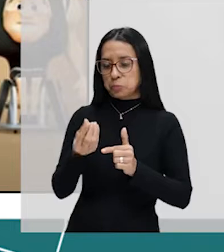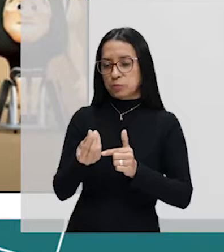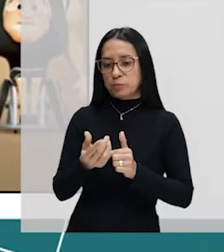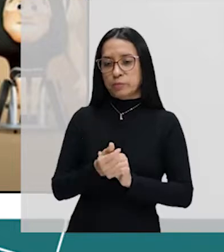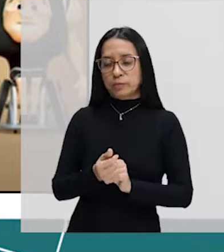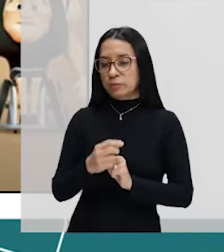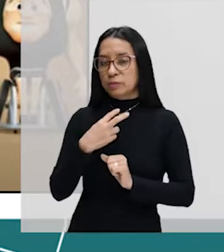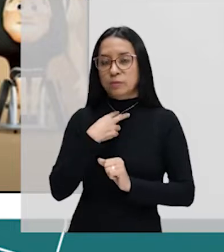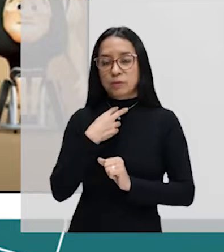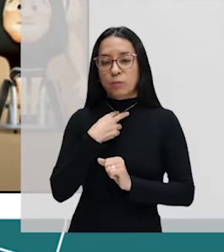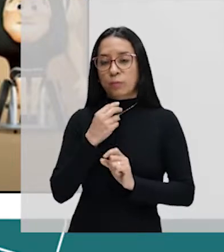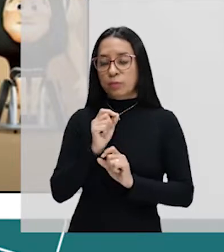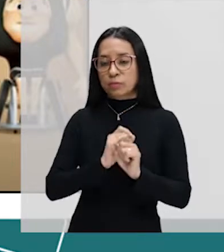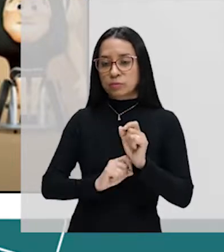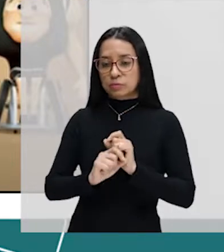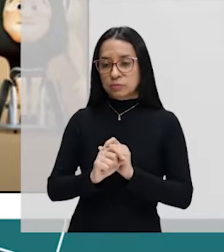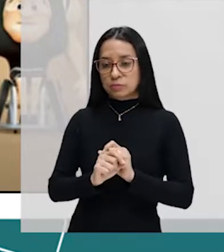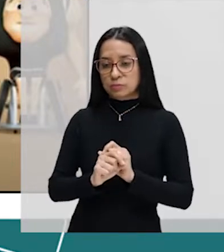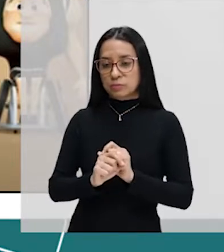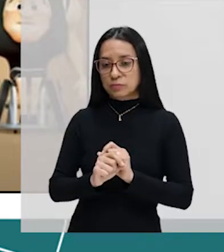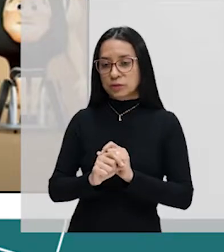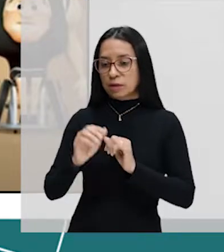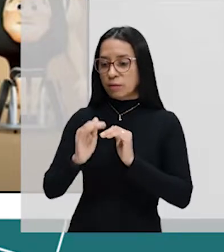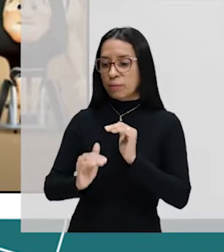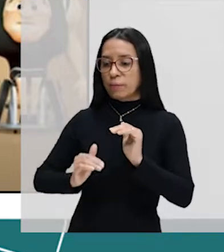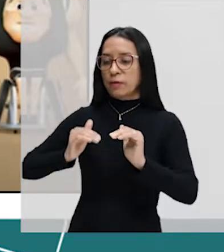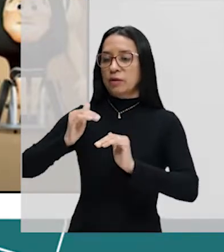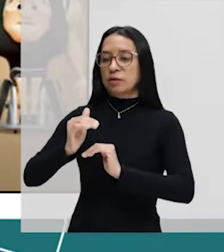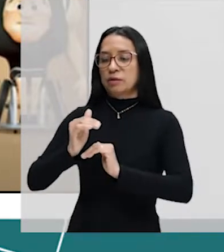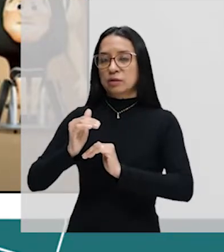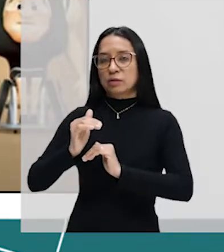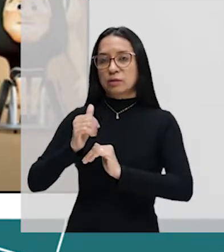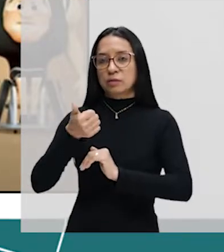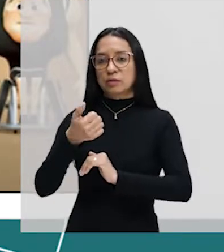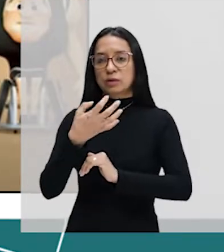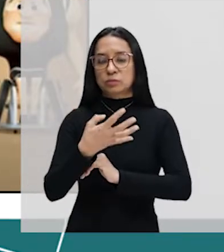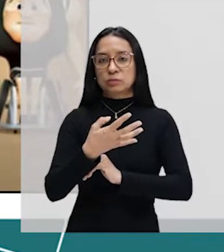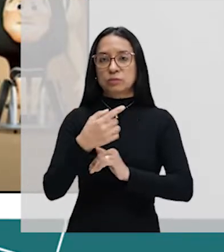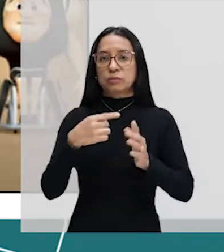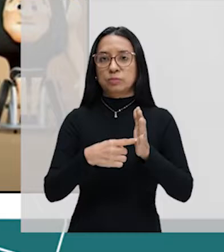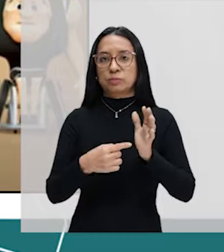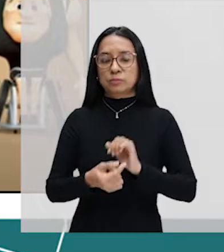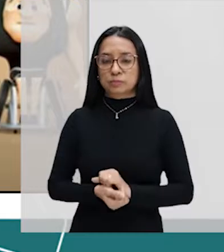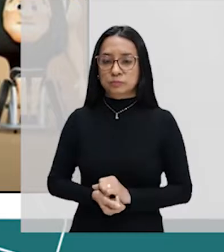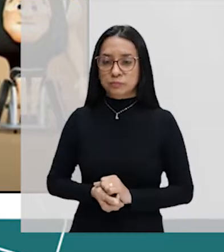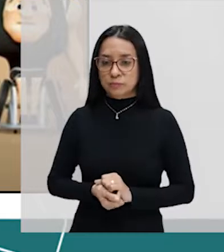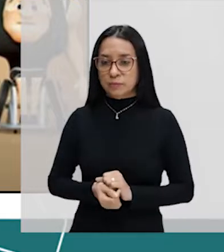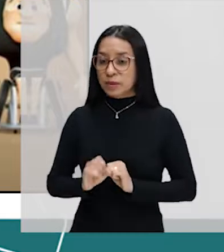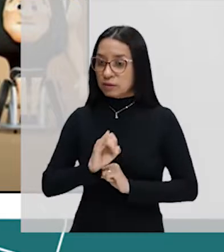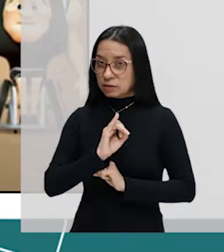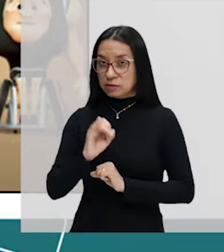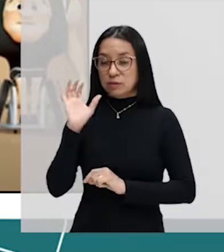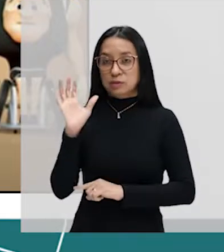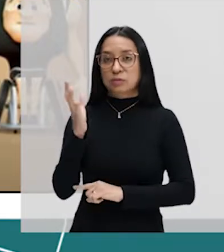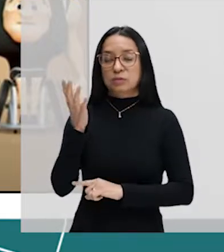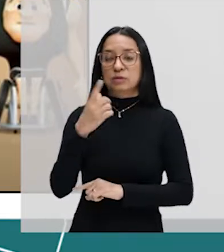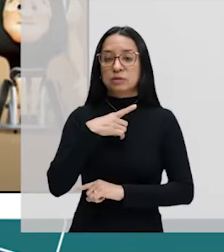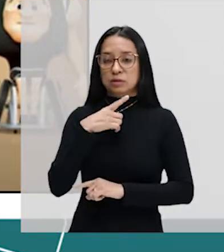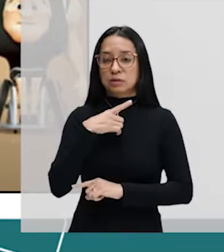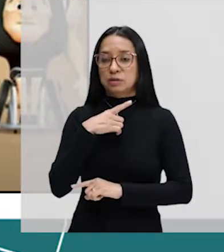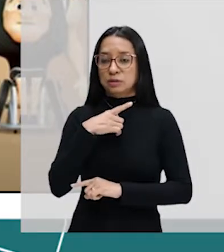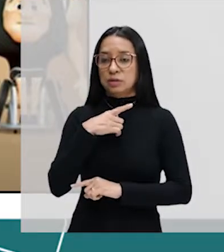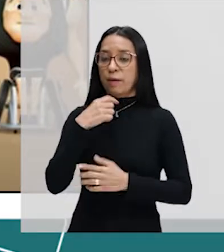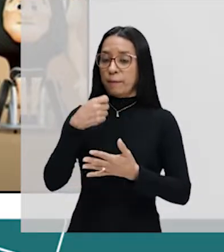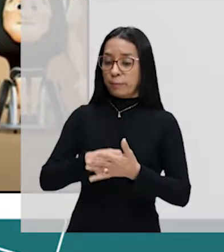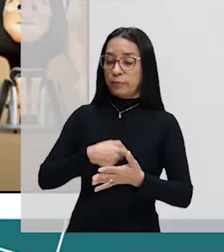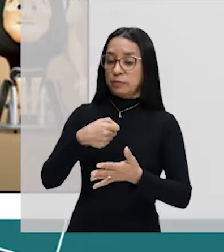não pode ser o quê? Não pode ser extrapolada essa pontuação de 14. Caso isso aconteça, existem